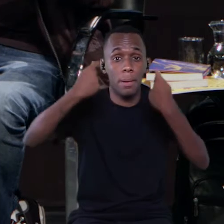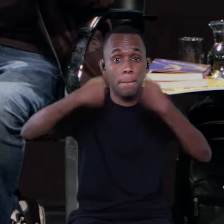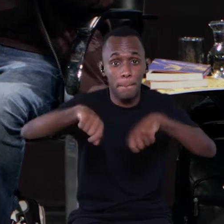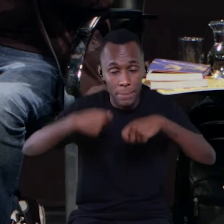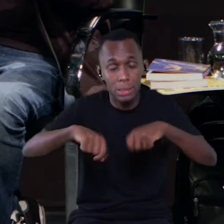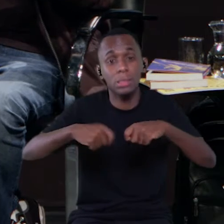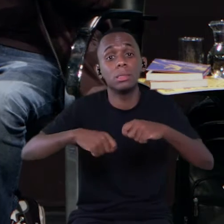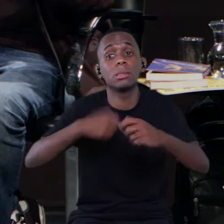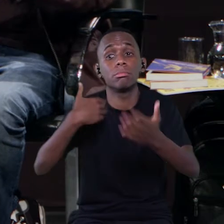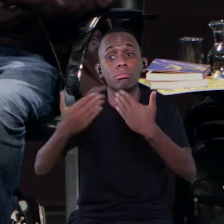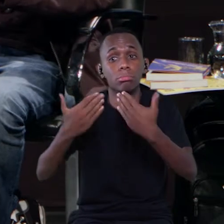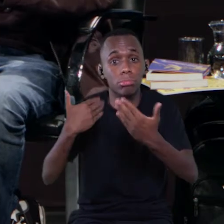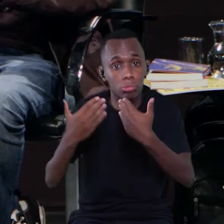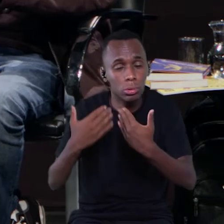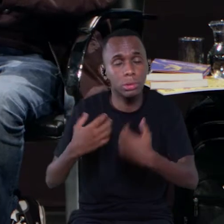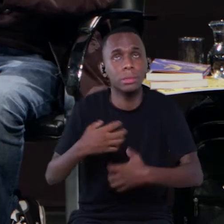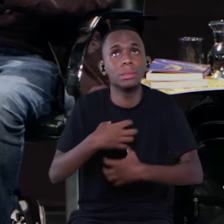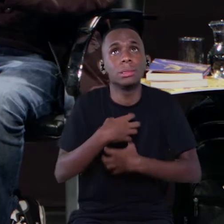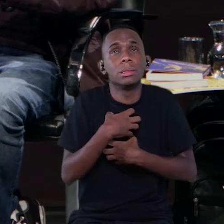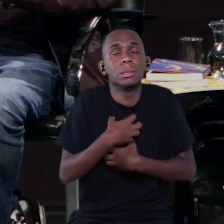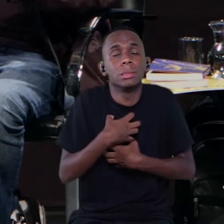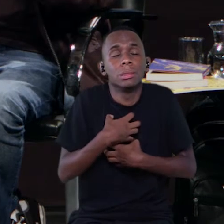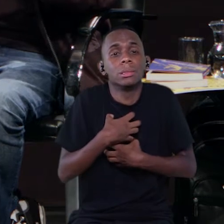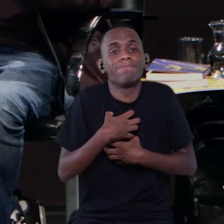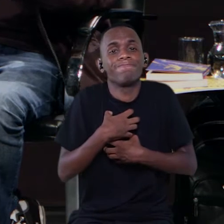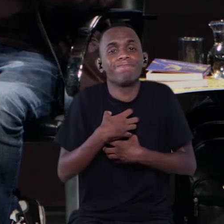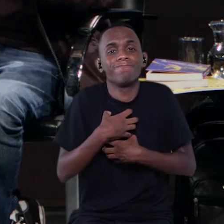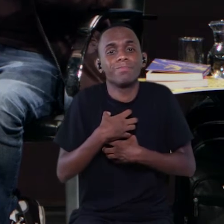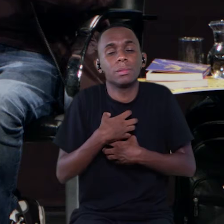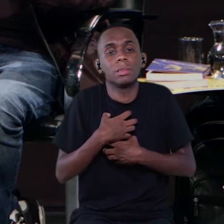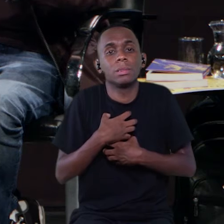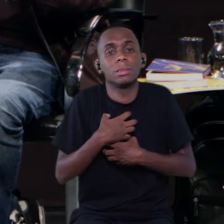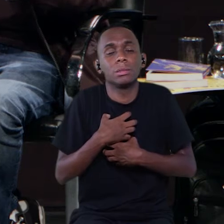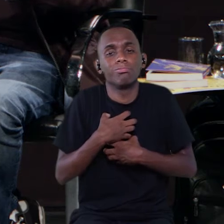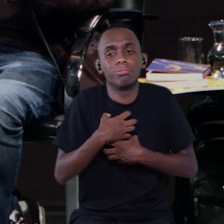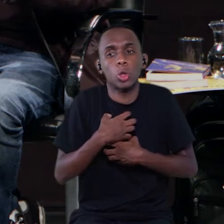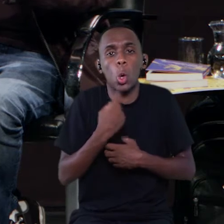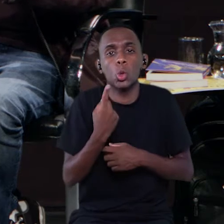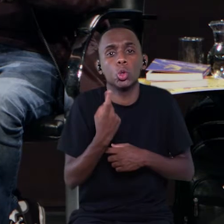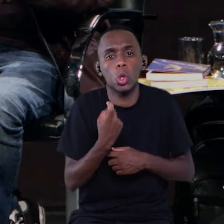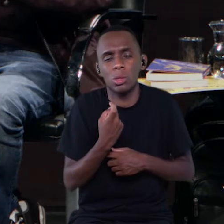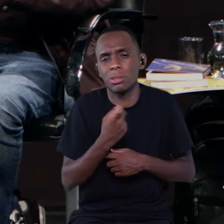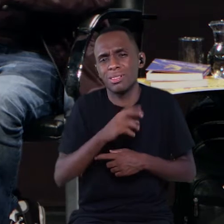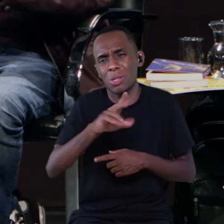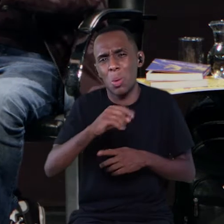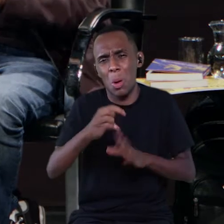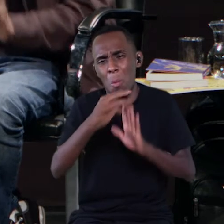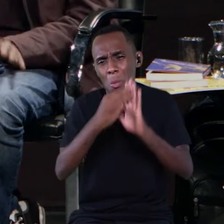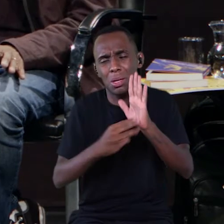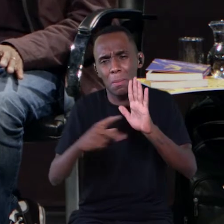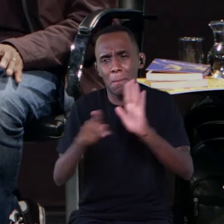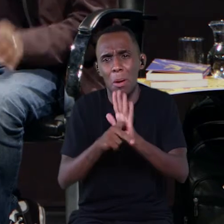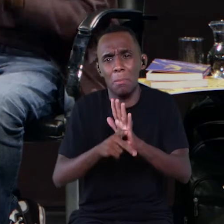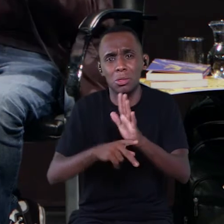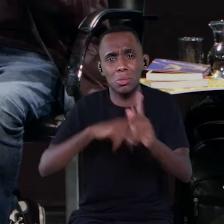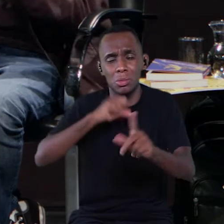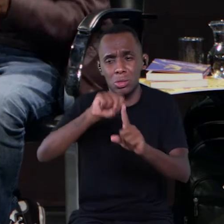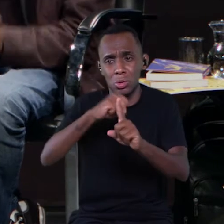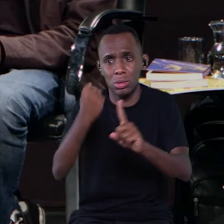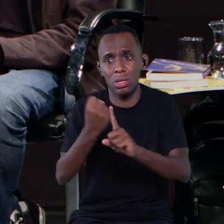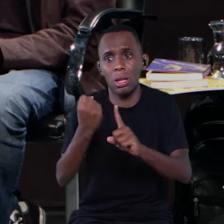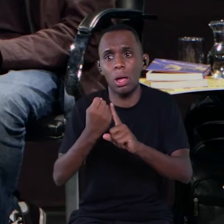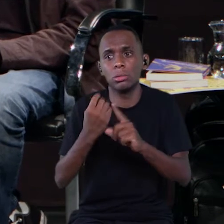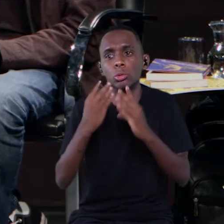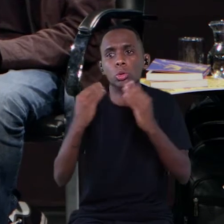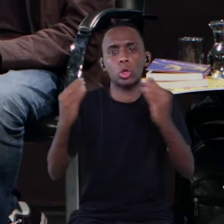precisa conviver com a ideia do próprio vazio, que não tem nada a ver com o modelo de uma sociedade burguesa, urbana, em que a gente tem a promessa